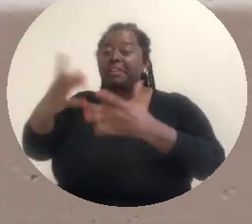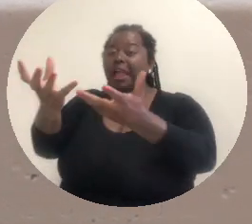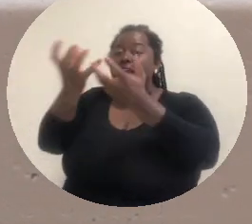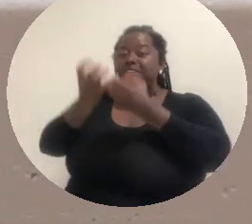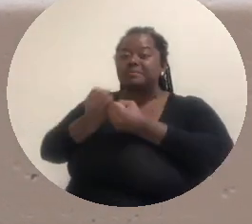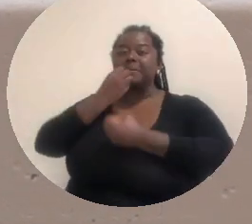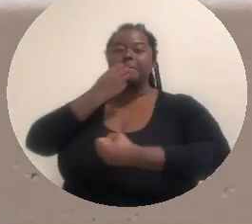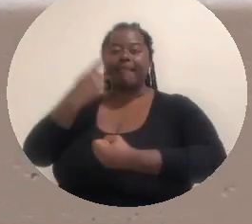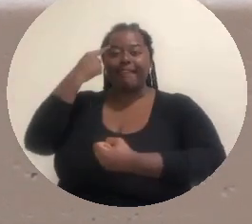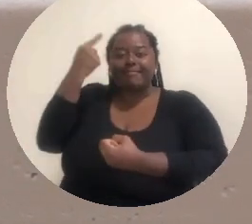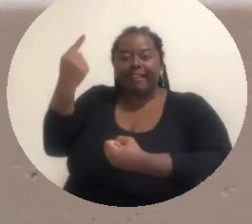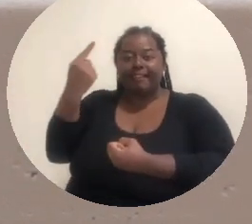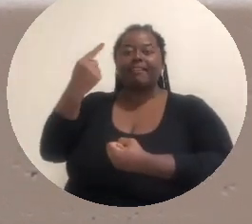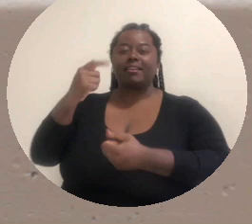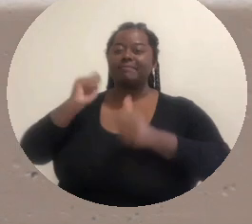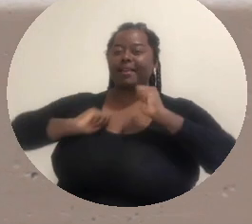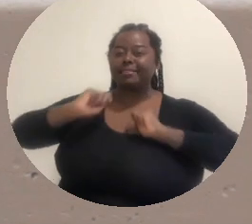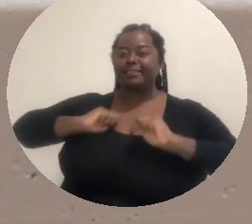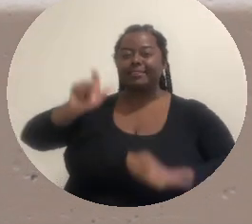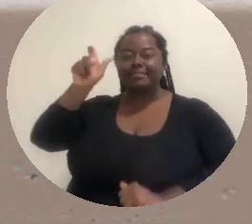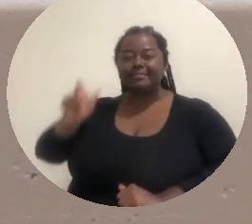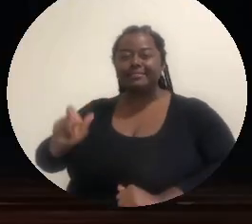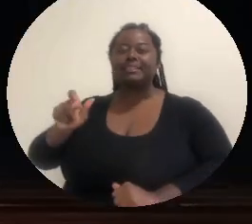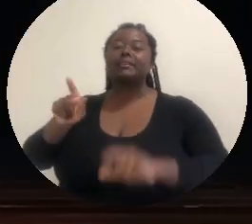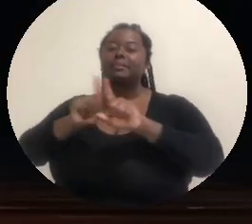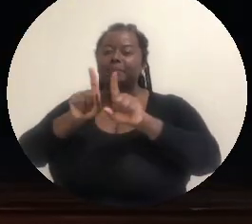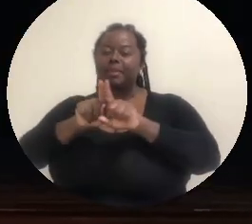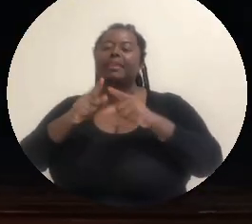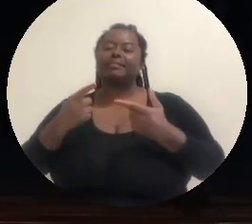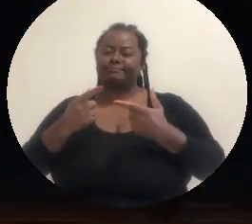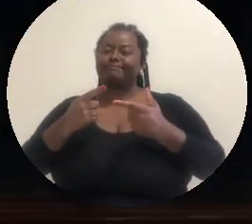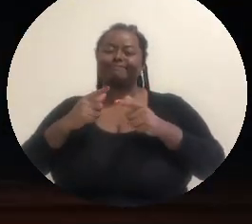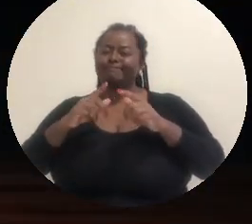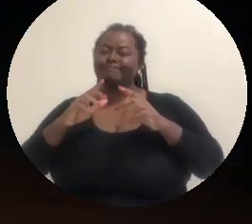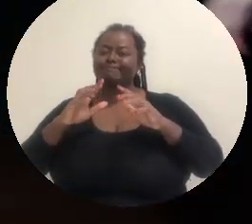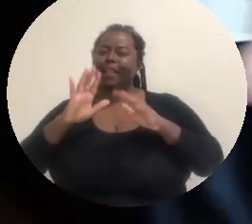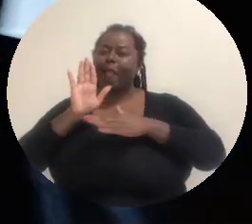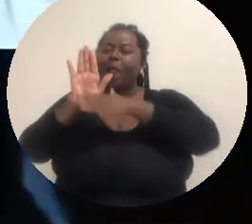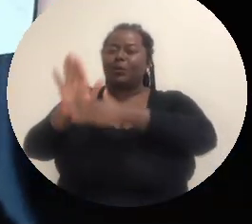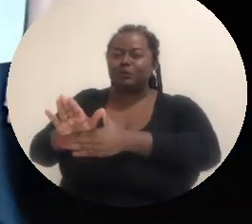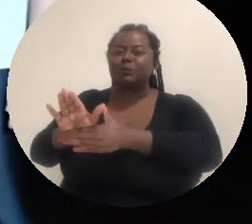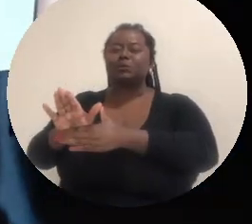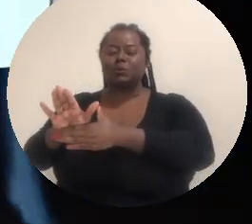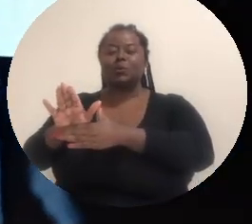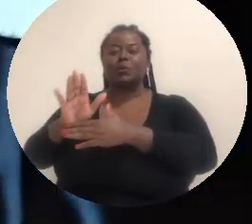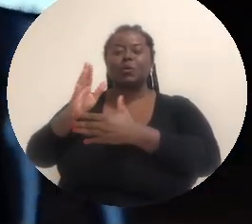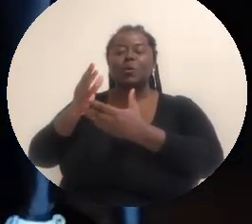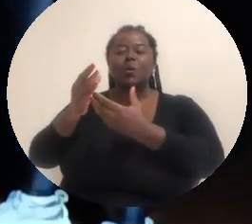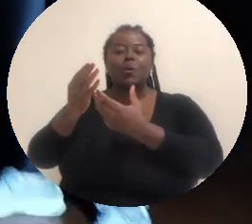ali, a atriz, todo mundo que estava ali em questão. O próprio professor ajudou bastante nessa questão